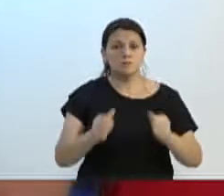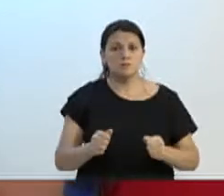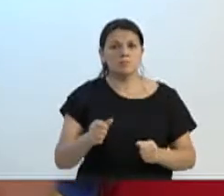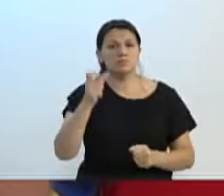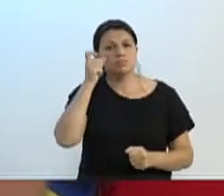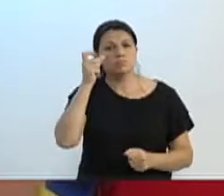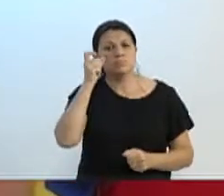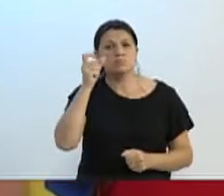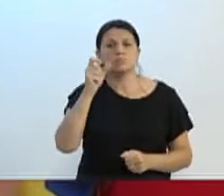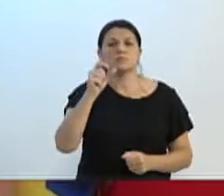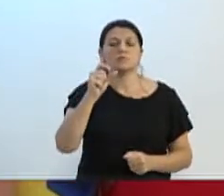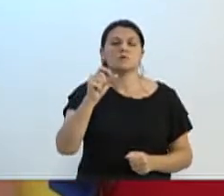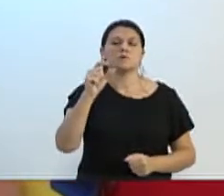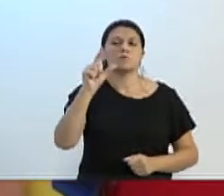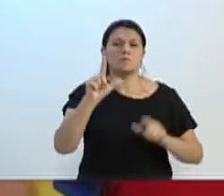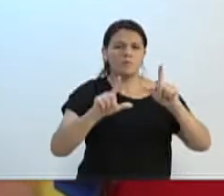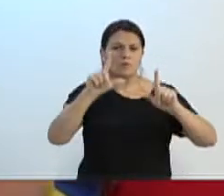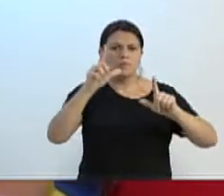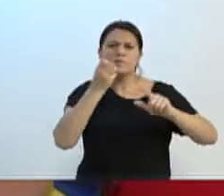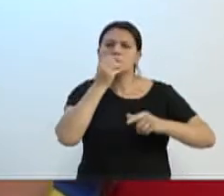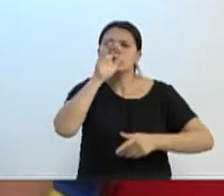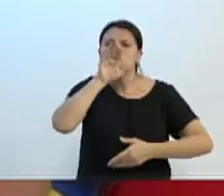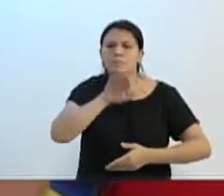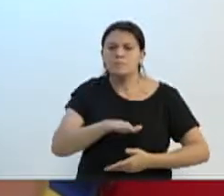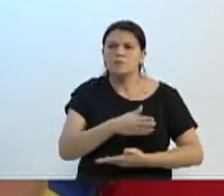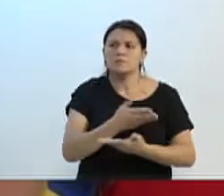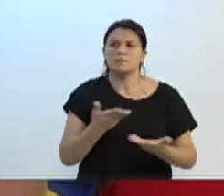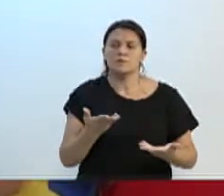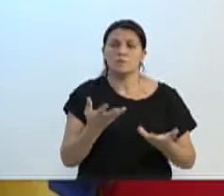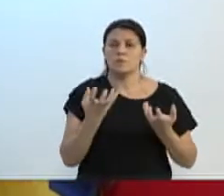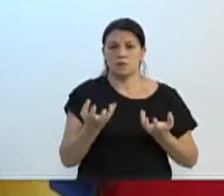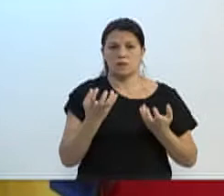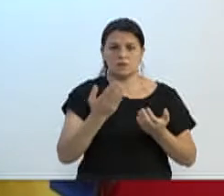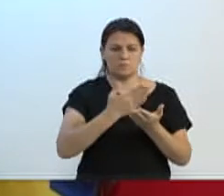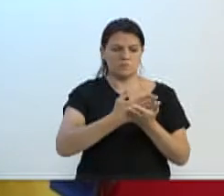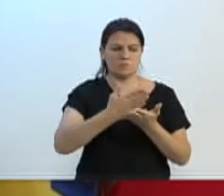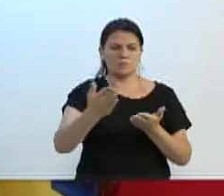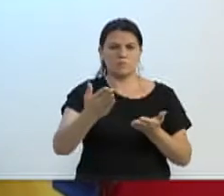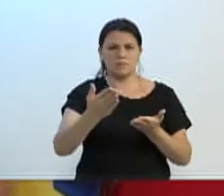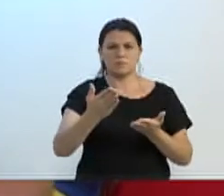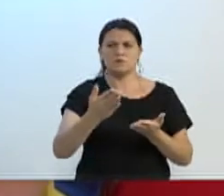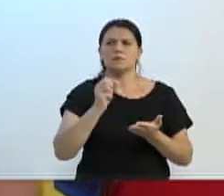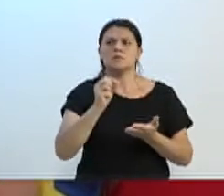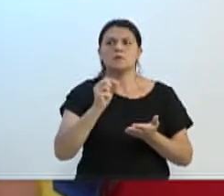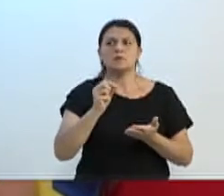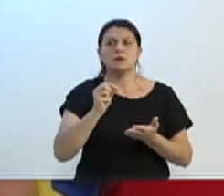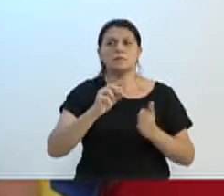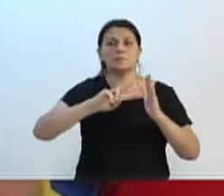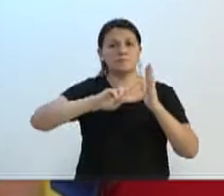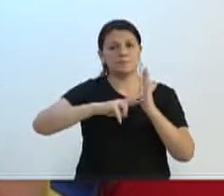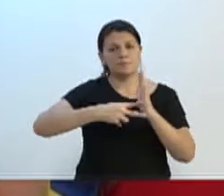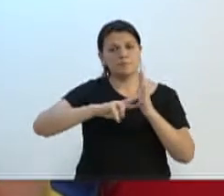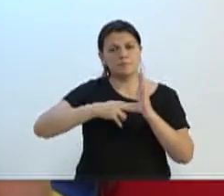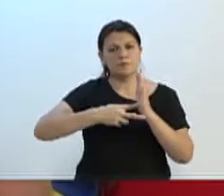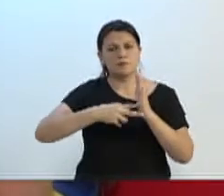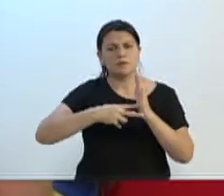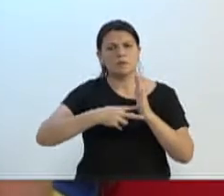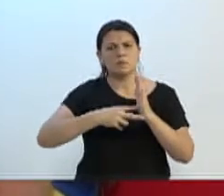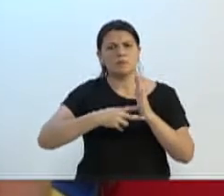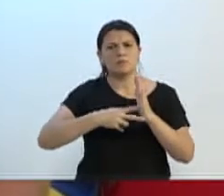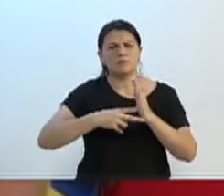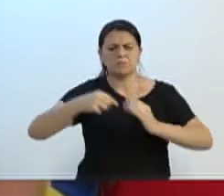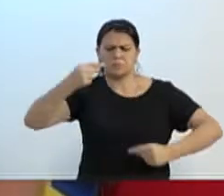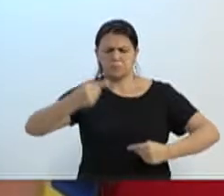tarde. Nós queremos iniciar, senhor vereador presidente, dizer que o Sintraceb não está em